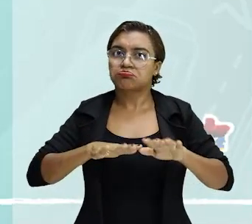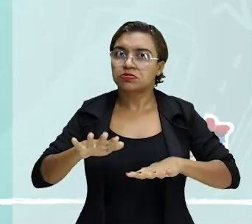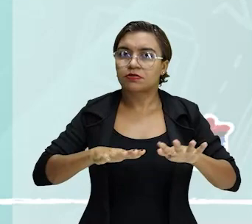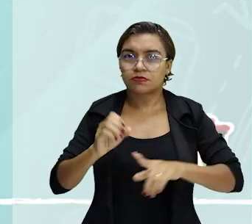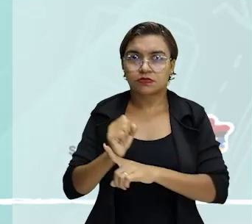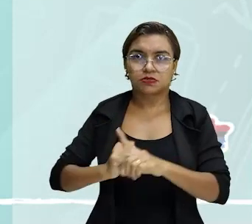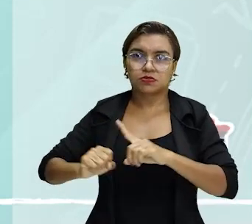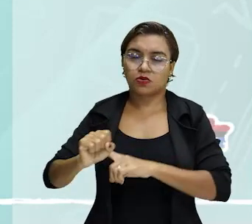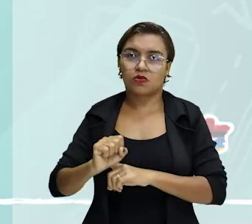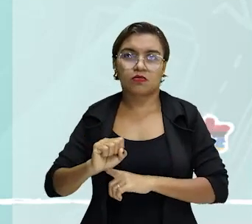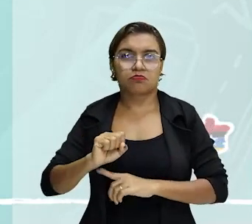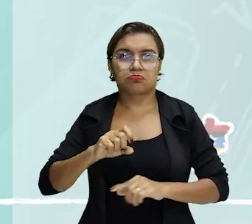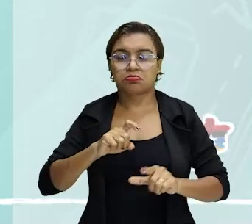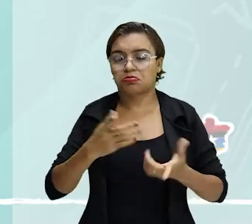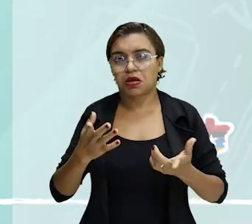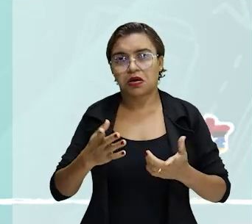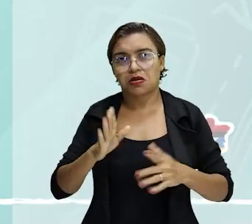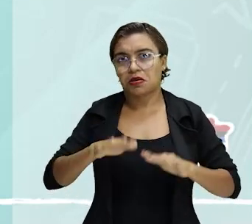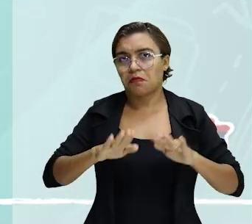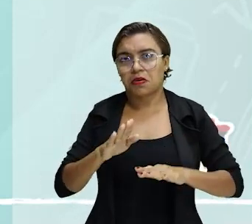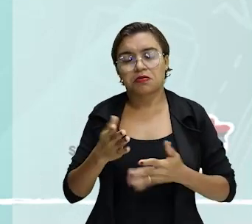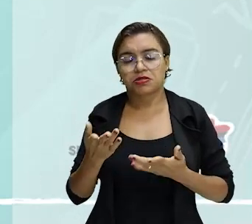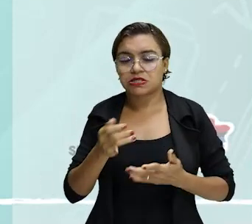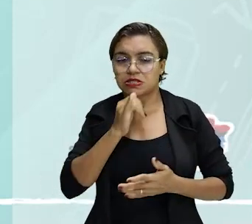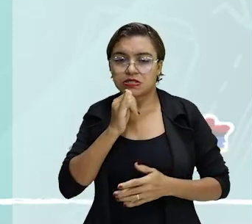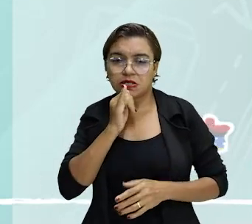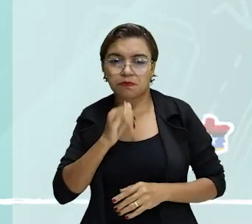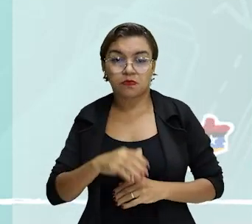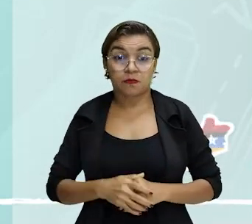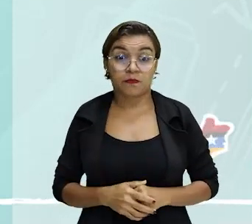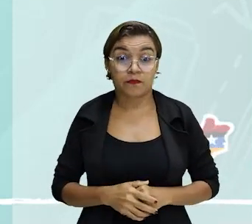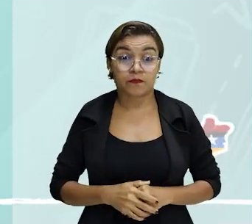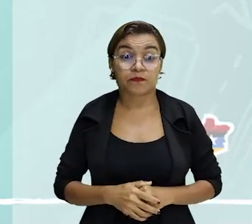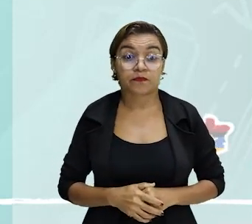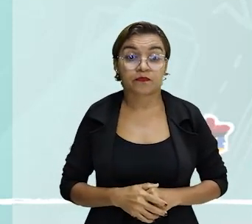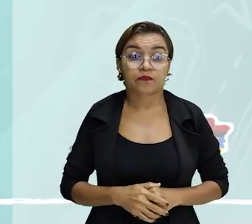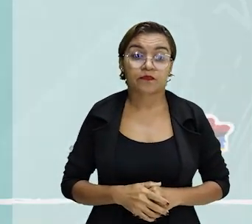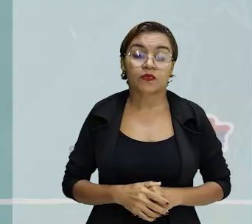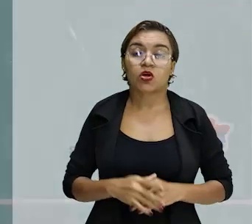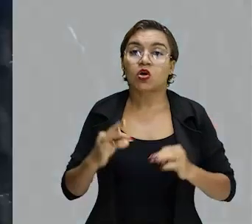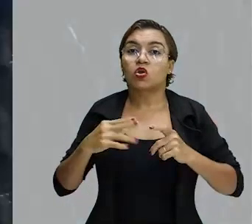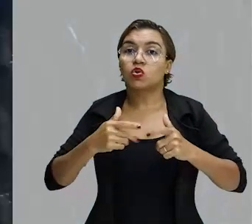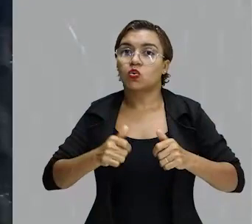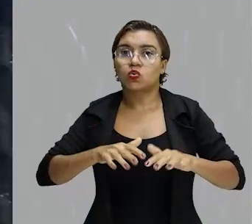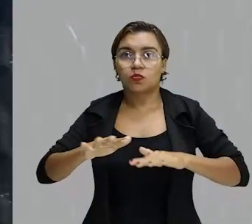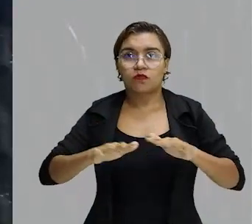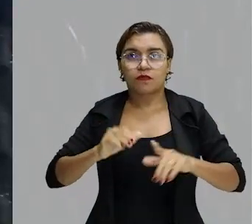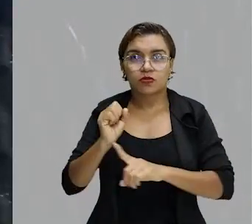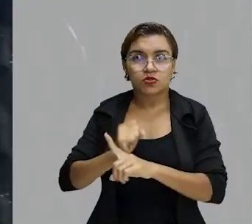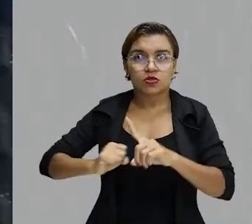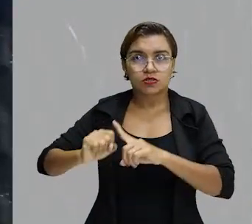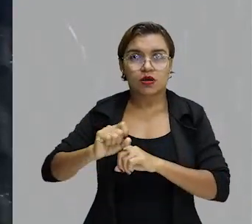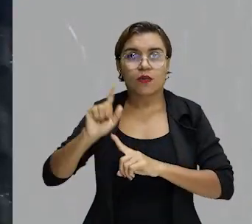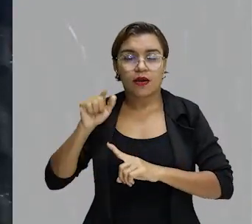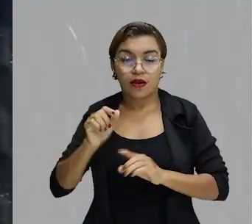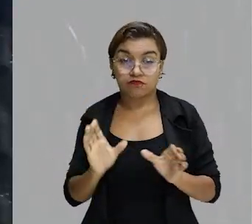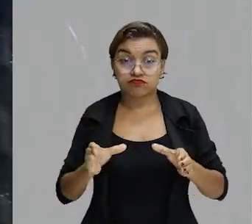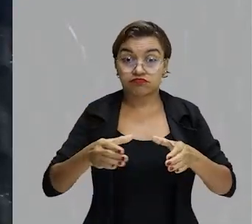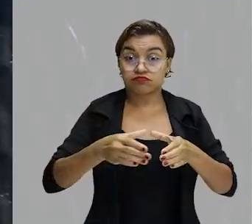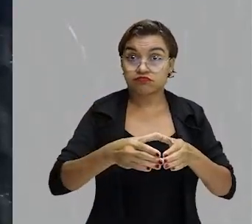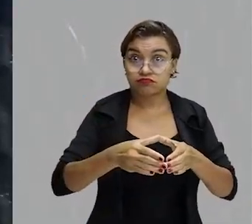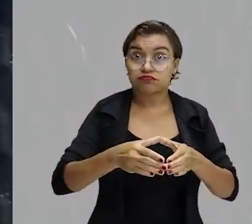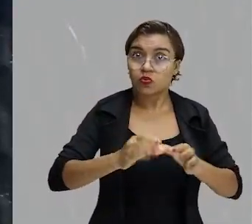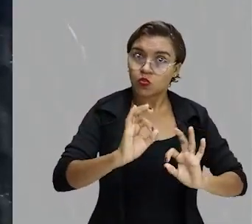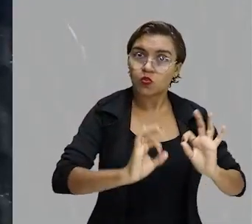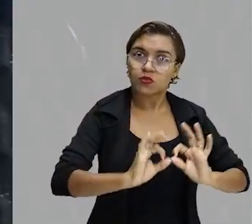de causa ou da bandeira que ele defenda. Atenção! Todo movimento social é uma ação coletiva de um